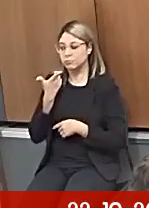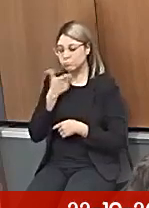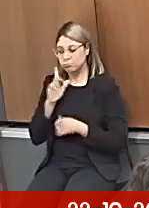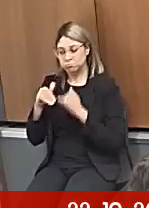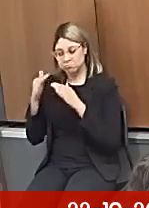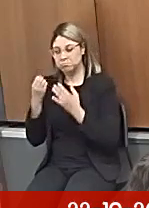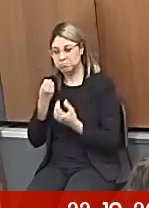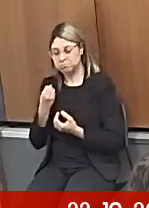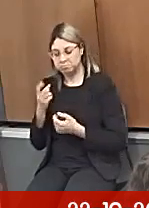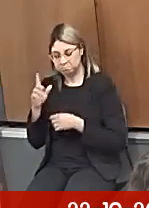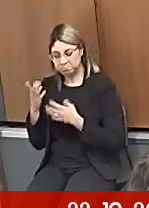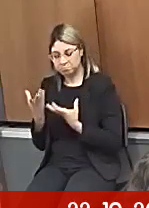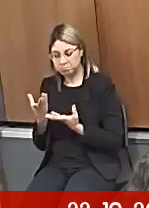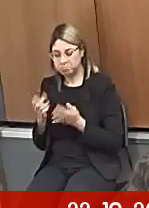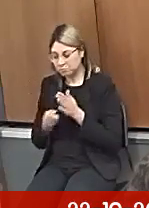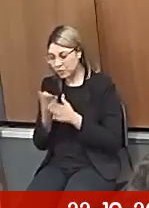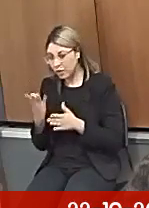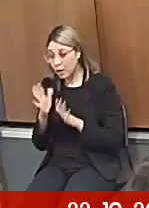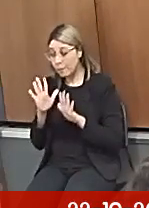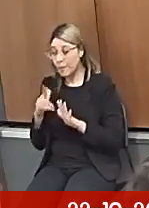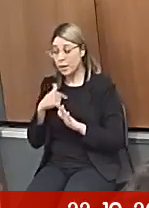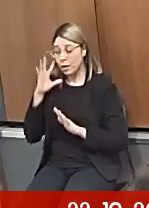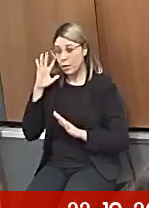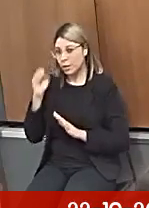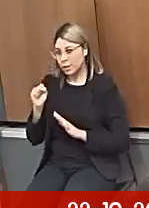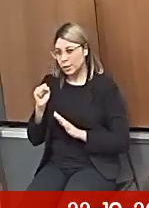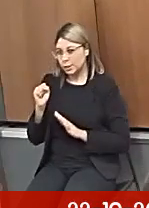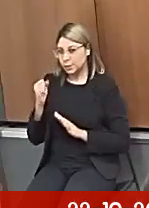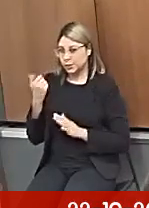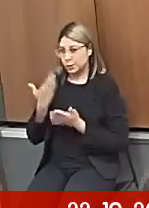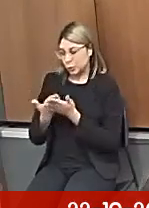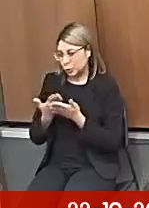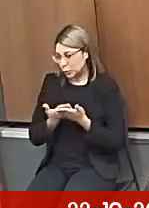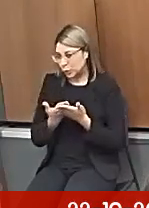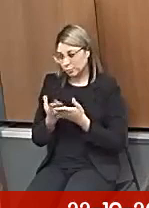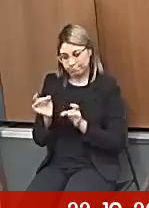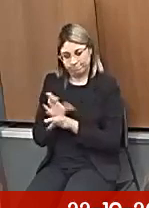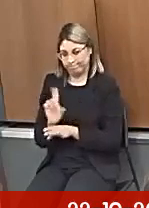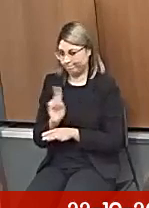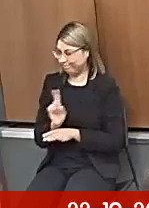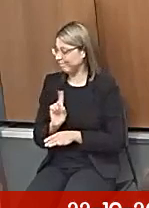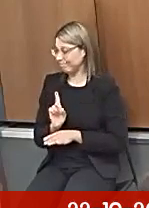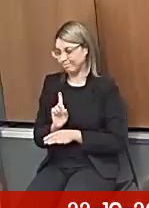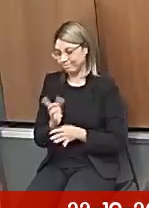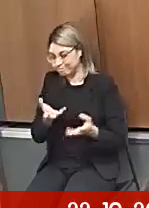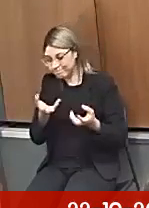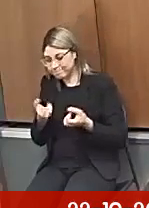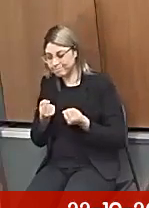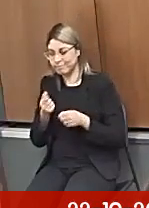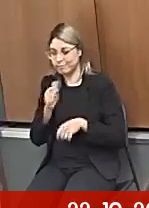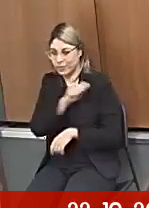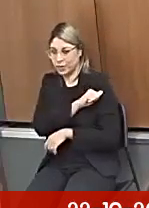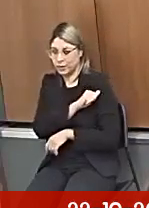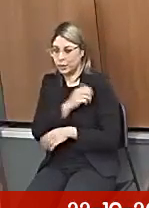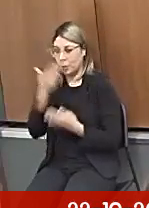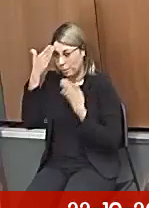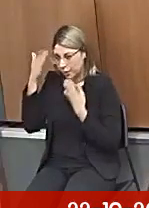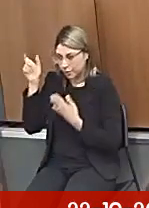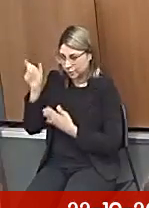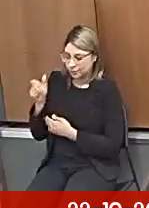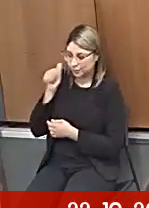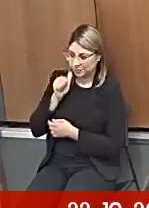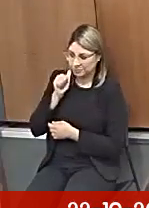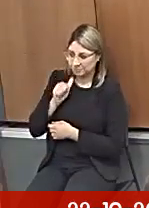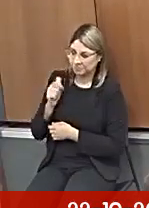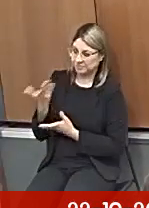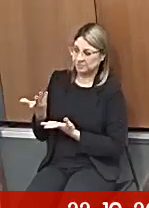habilidades. Só que eu acho que as escolas, né, não estão preparadas, né, para esses alunos. Obrigada pela sua presença, né, por você estar